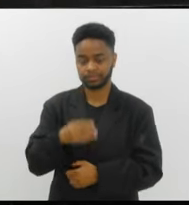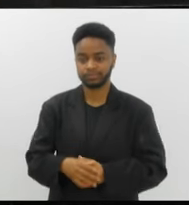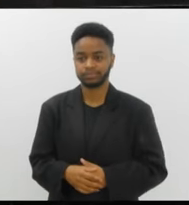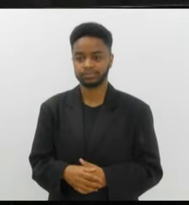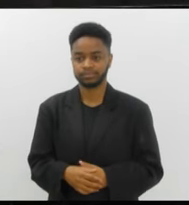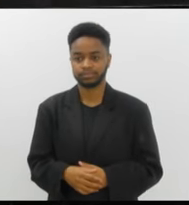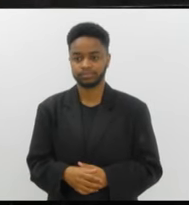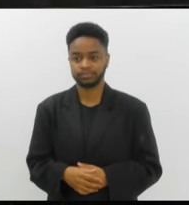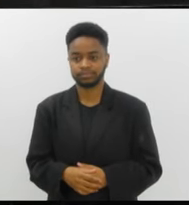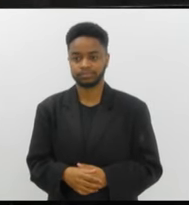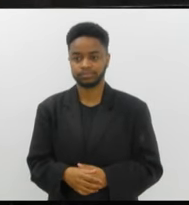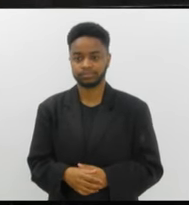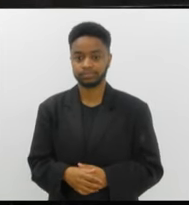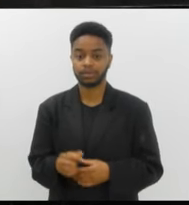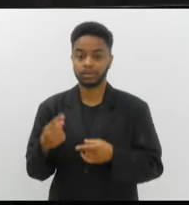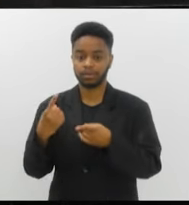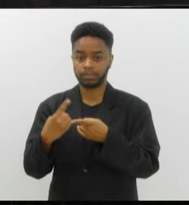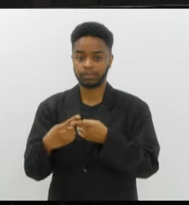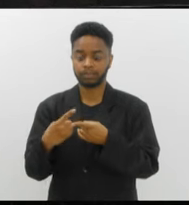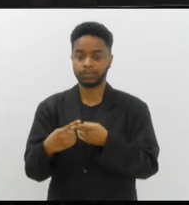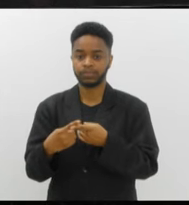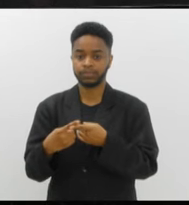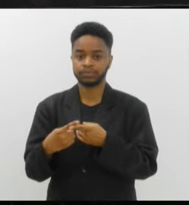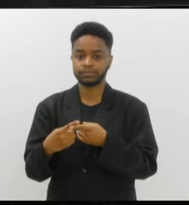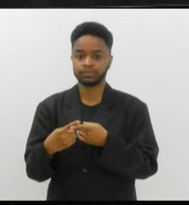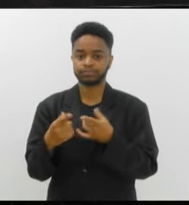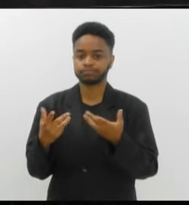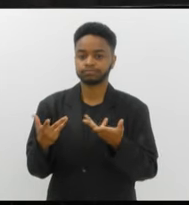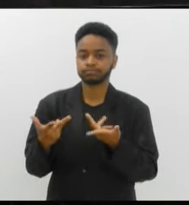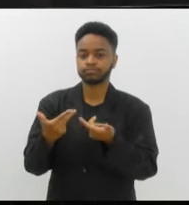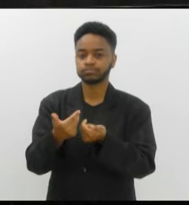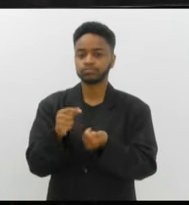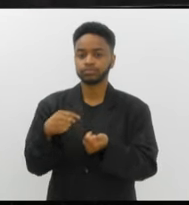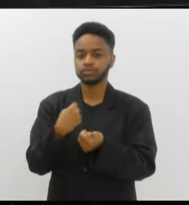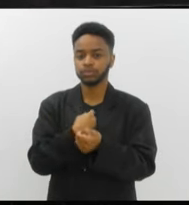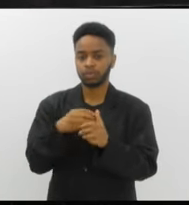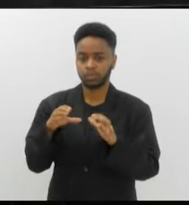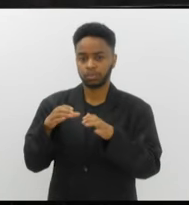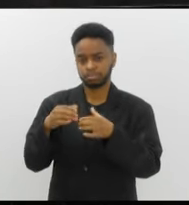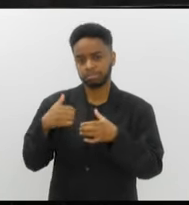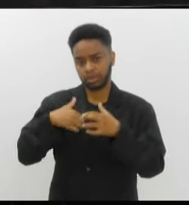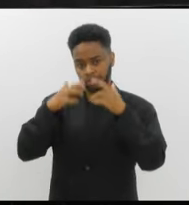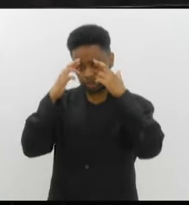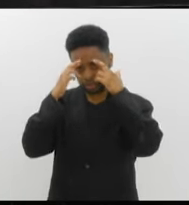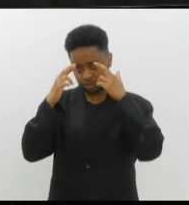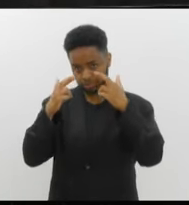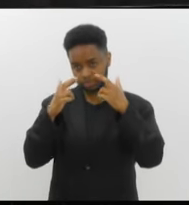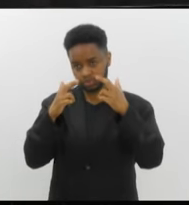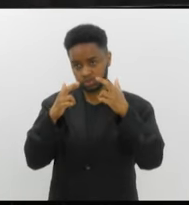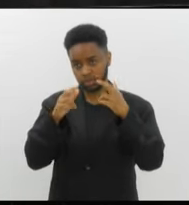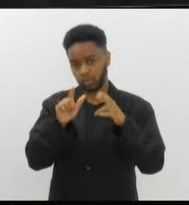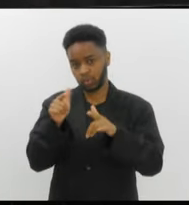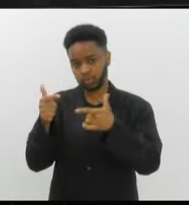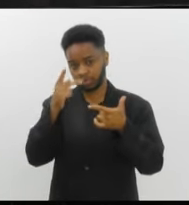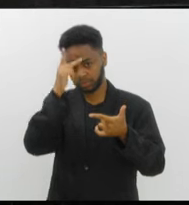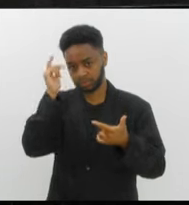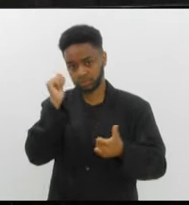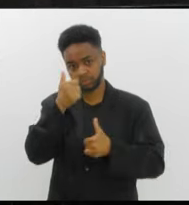que qualifica a nossa bancada, com todo respeito aos suplentes,